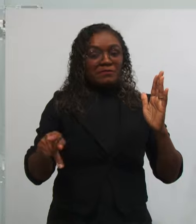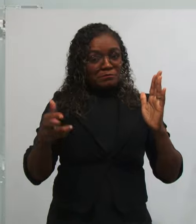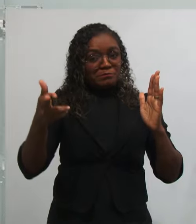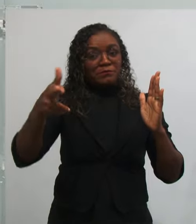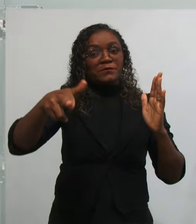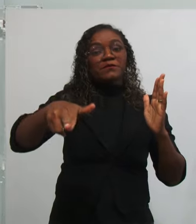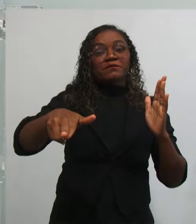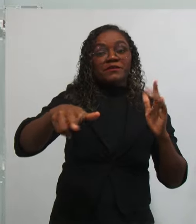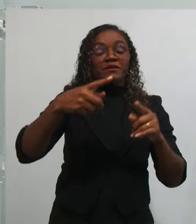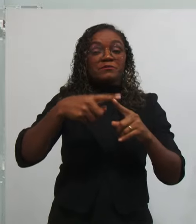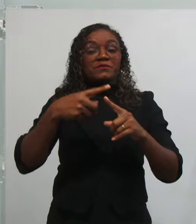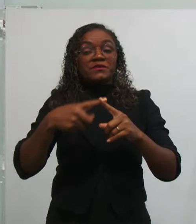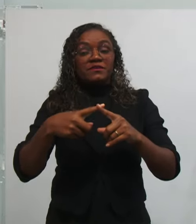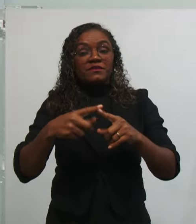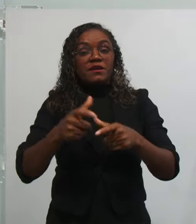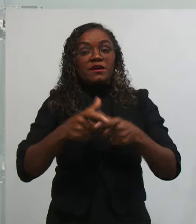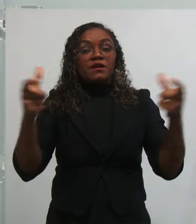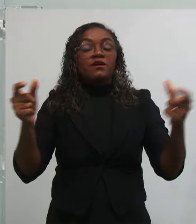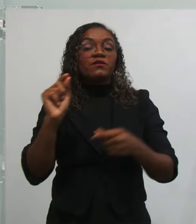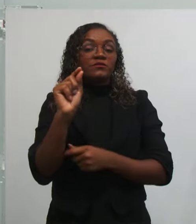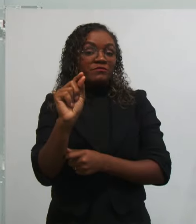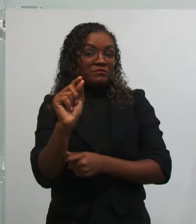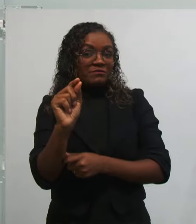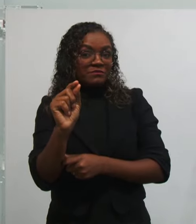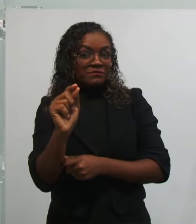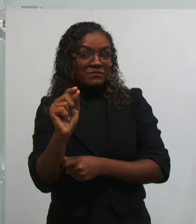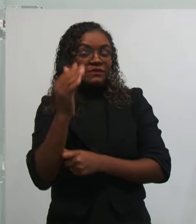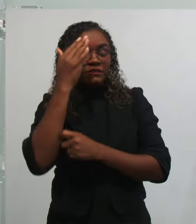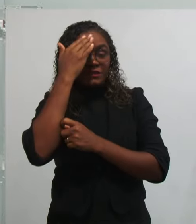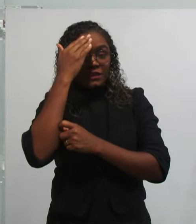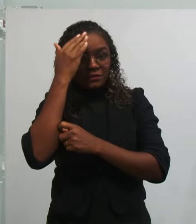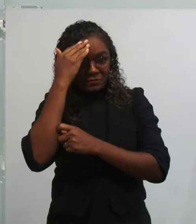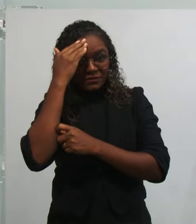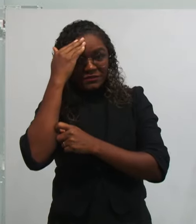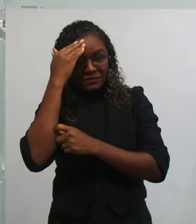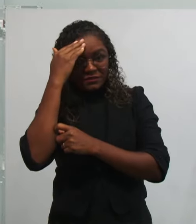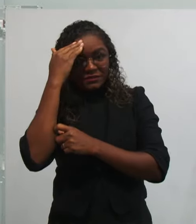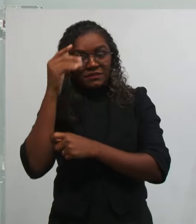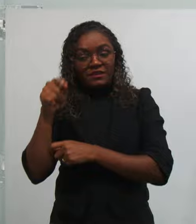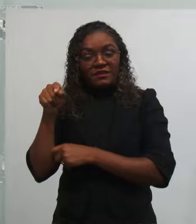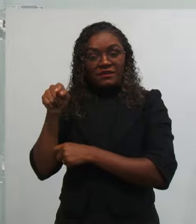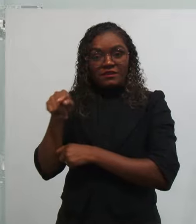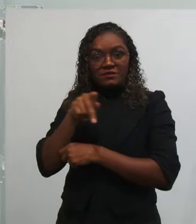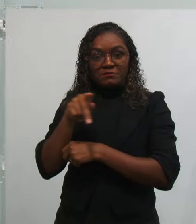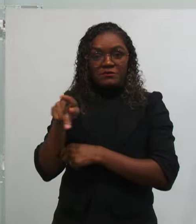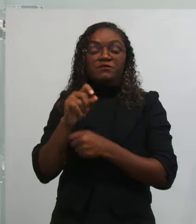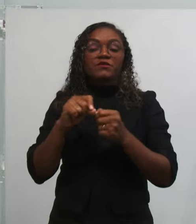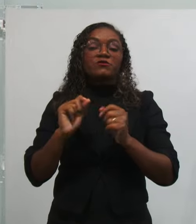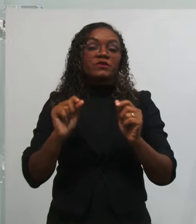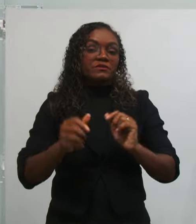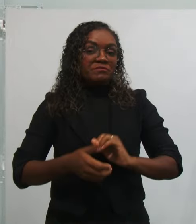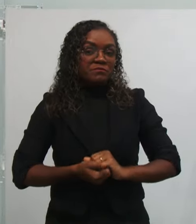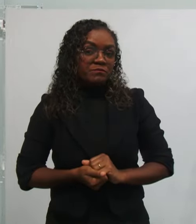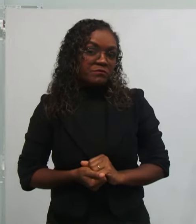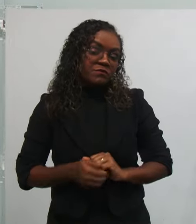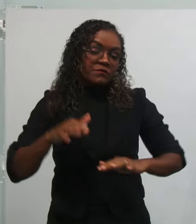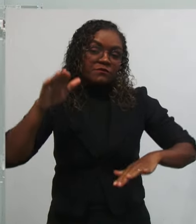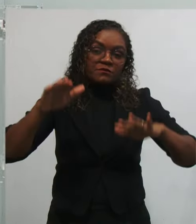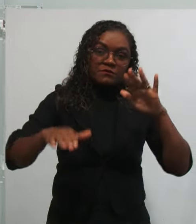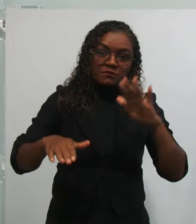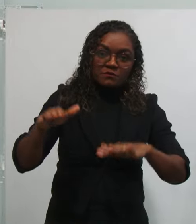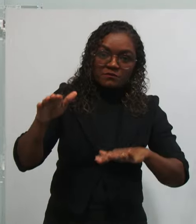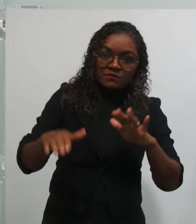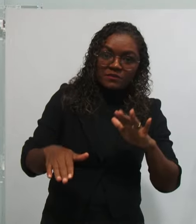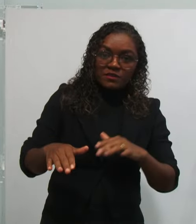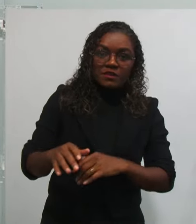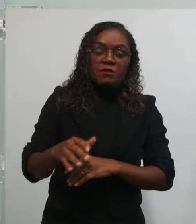por a maioria dos professores como nós conhecemos as práticas que que que nós fazemos professores muitas vezes eh